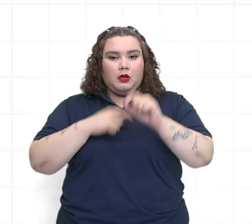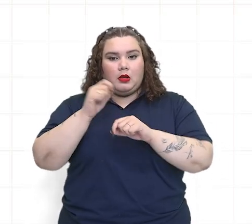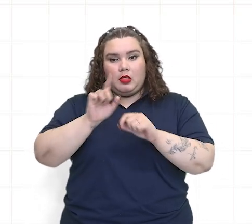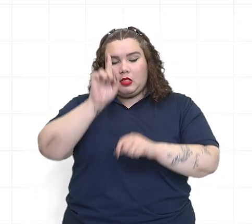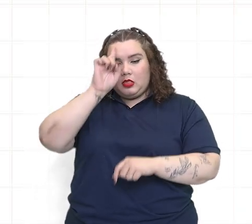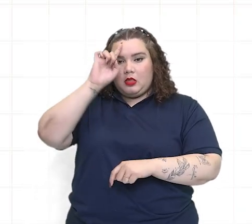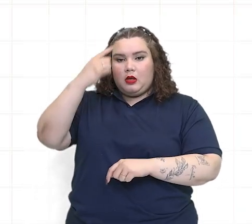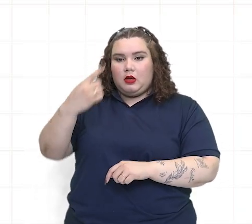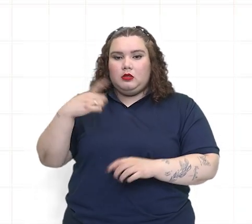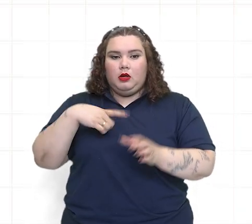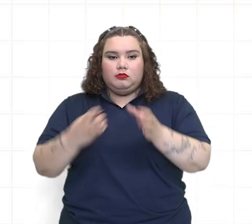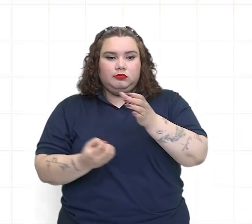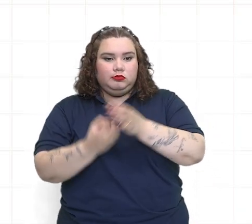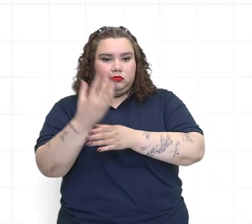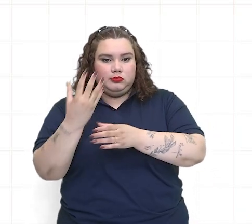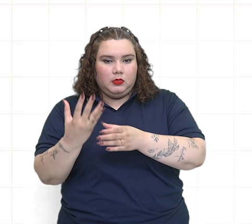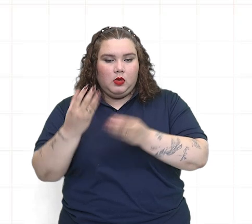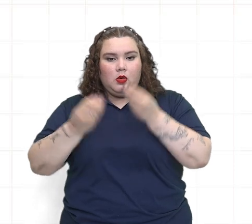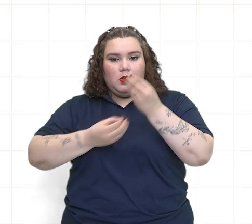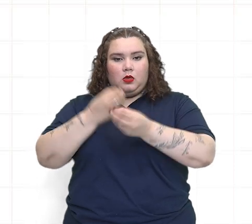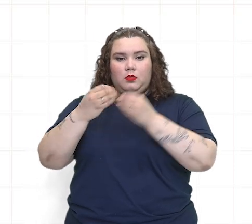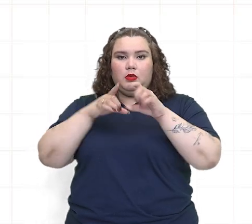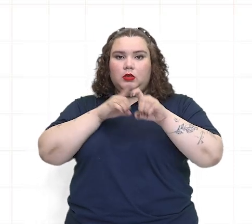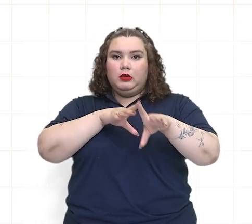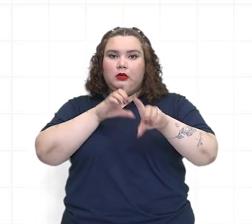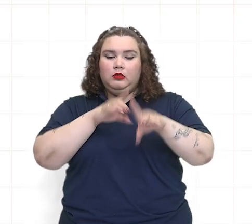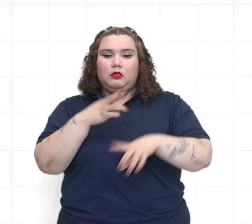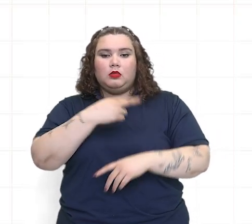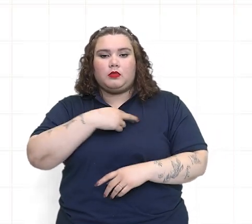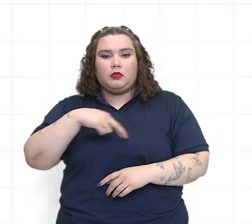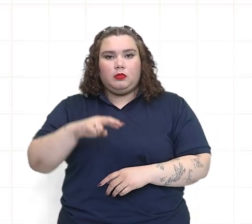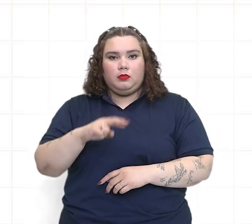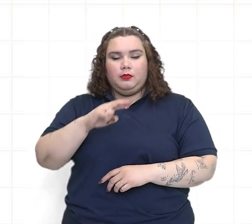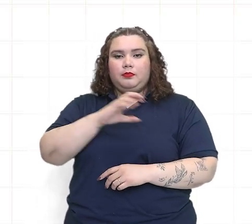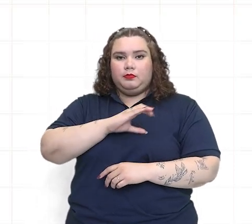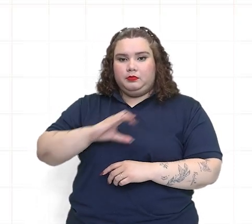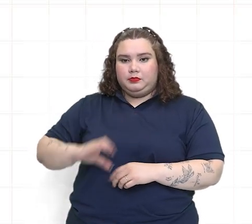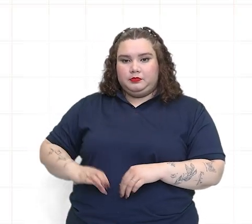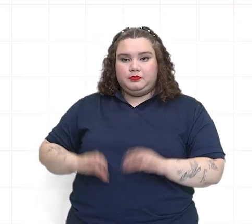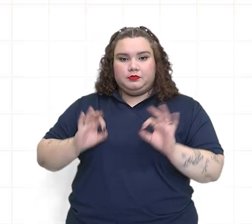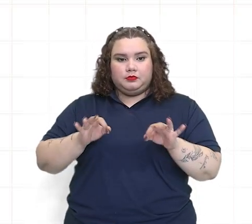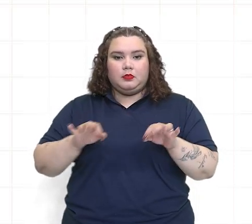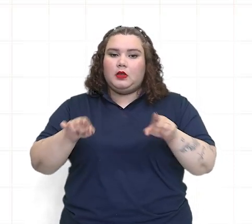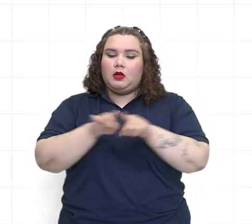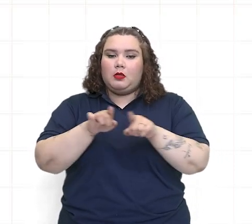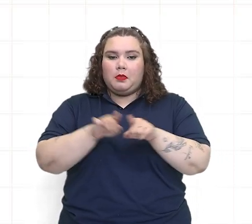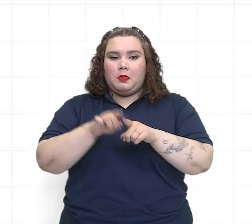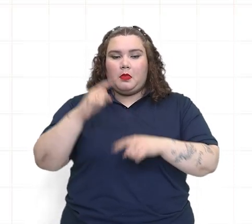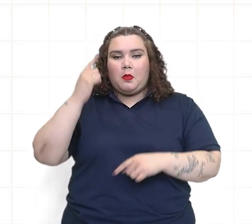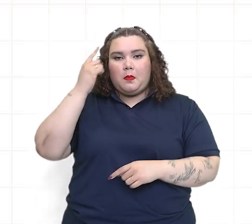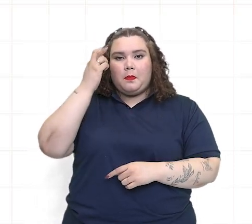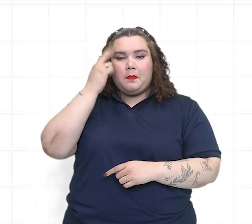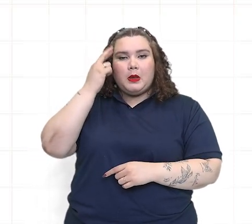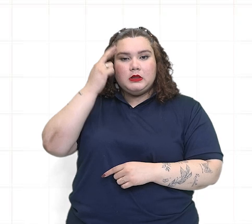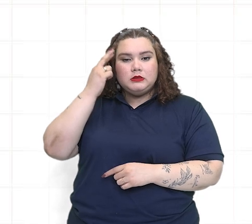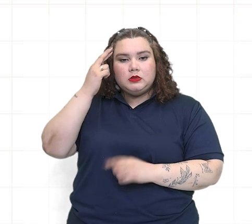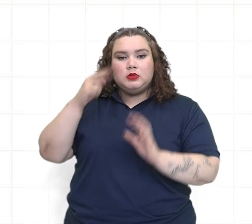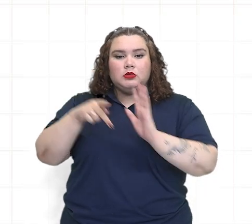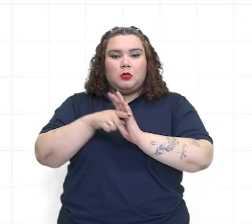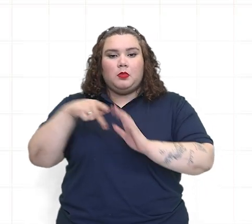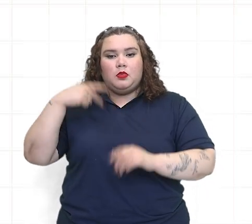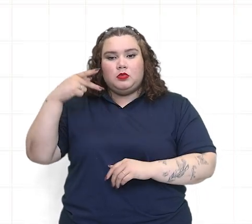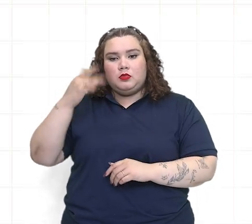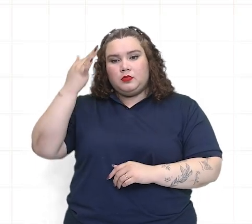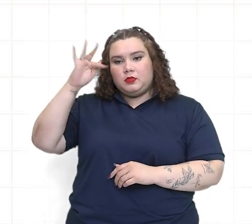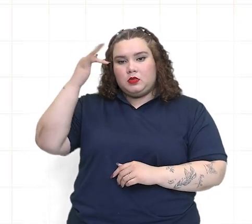ideias morais foram incorporadas às doutrinas da religião cristã. Da mesma forma, o pensamento político